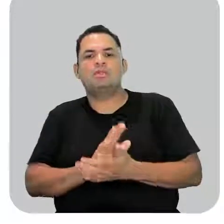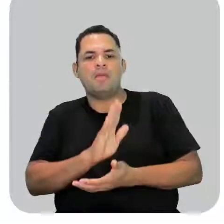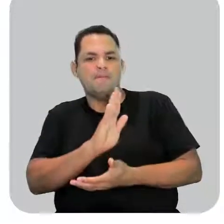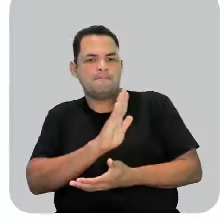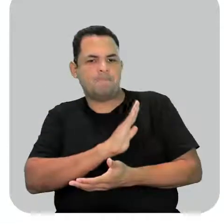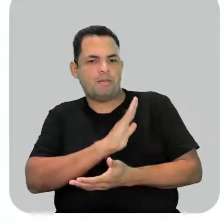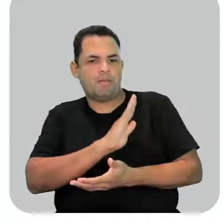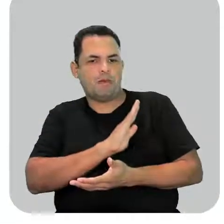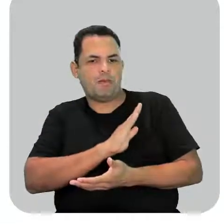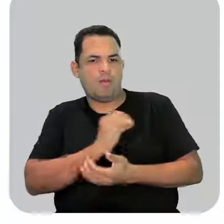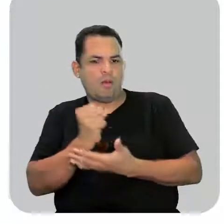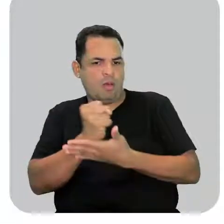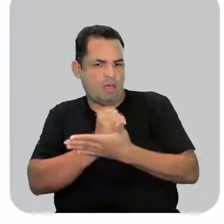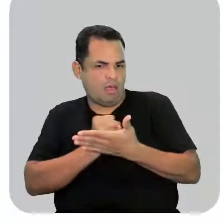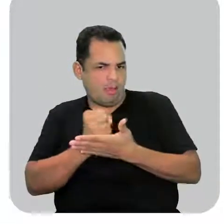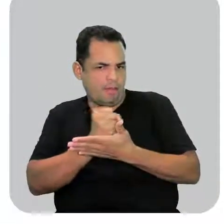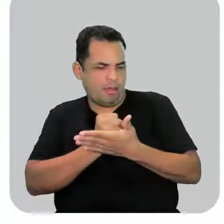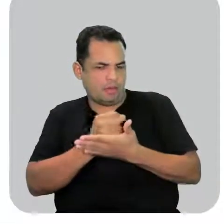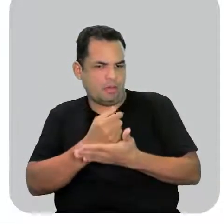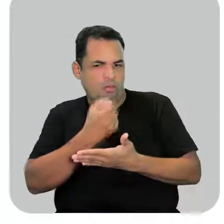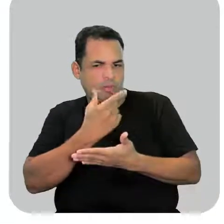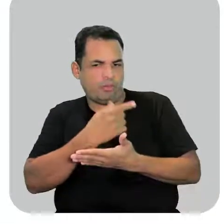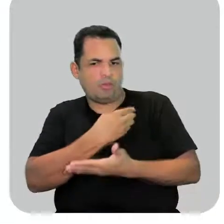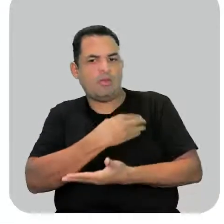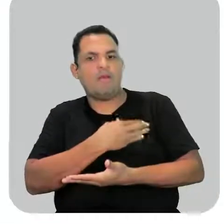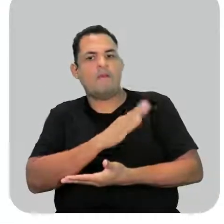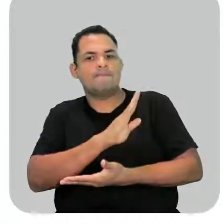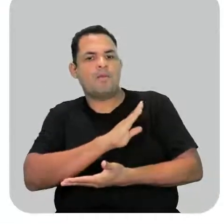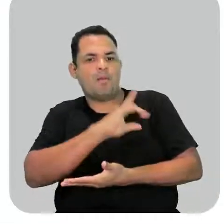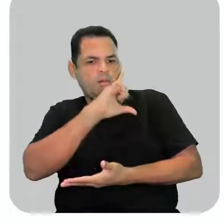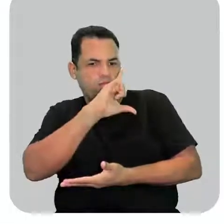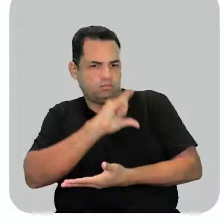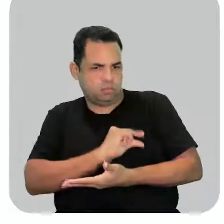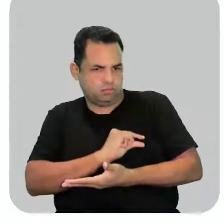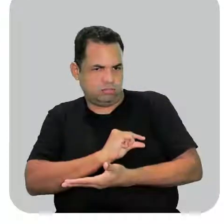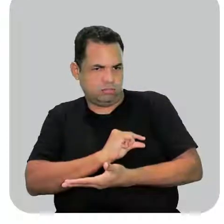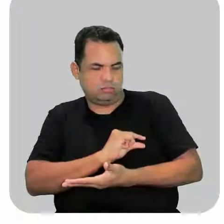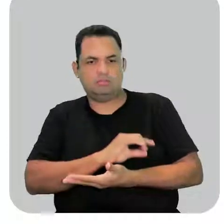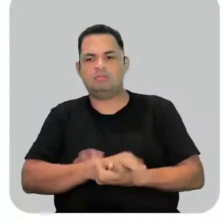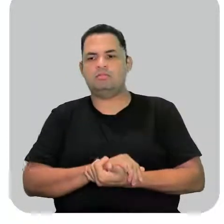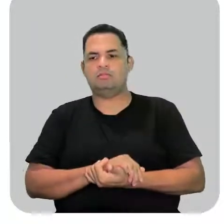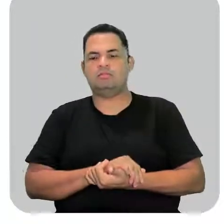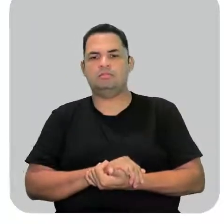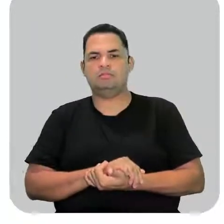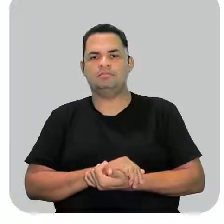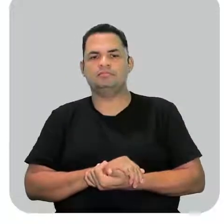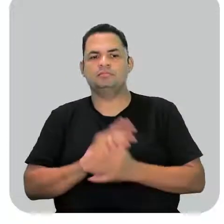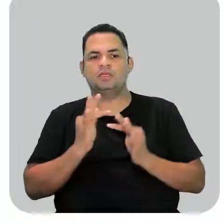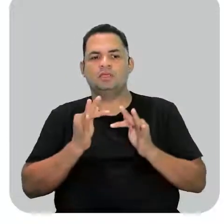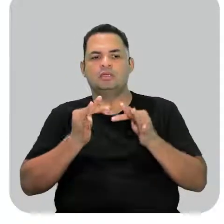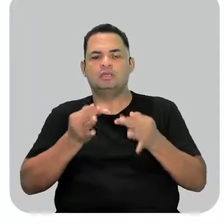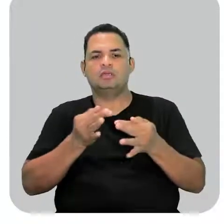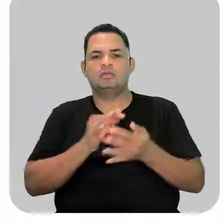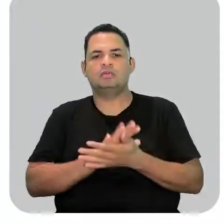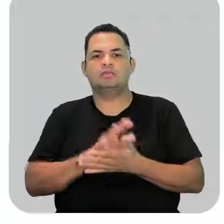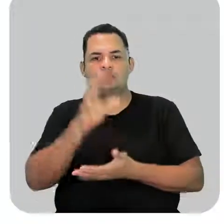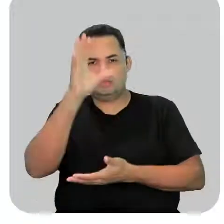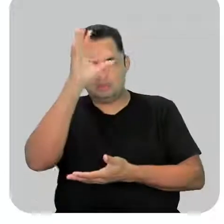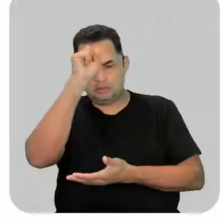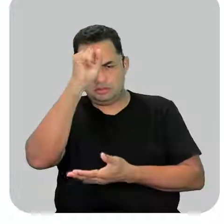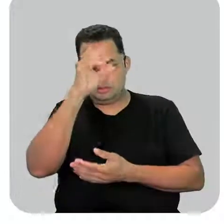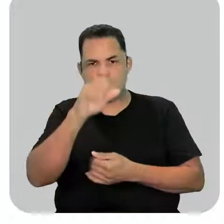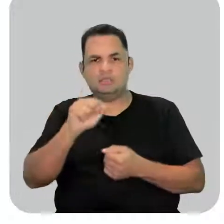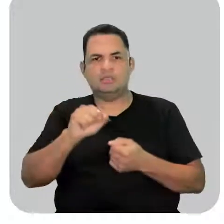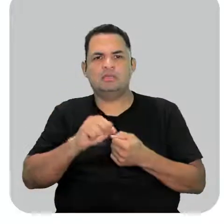vasodilatador coronário em caso de risco de infarto. E só para fechar, mais um Aprender